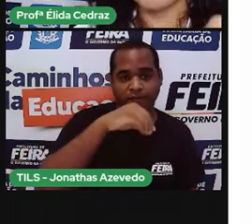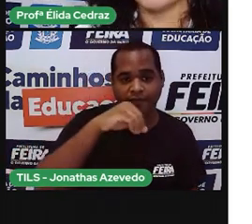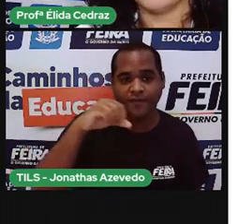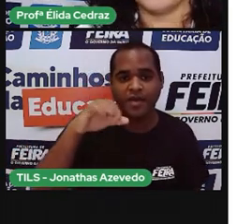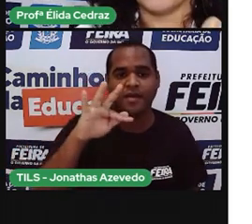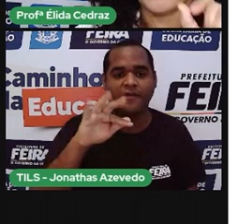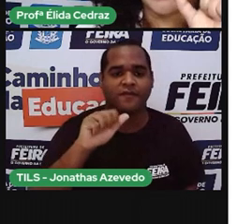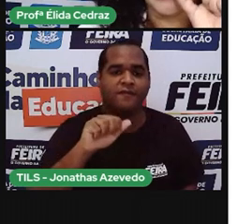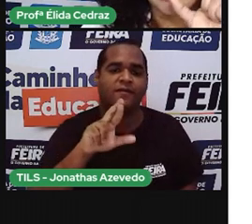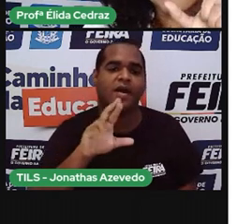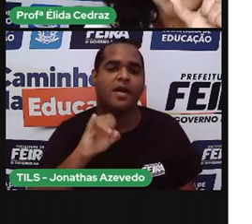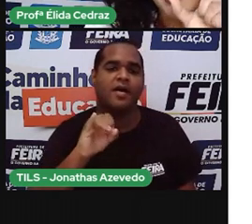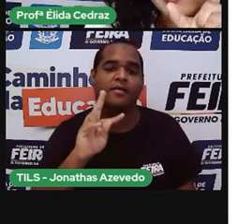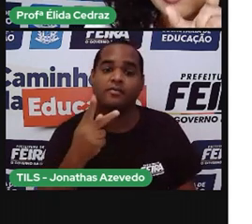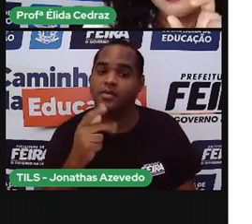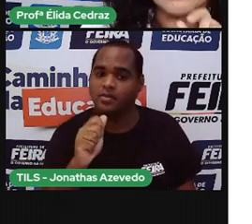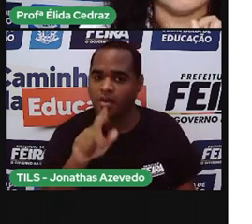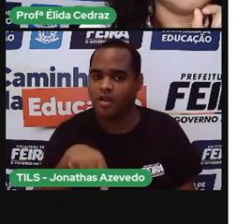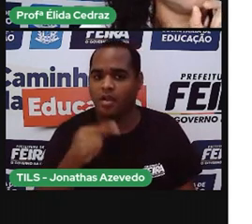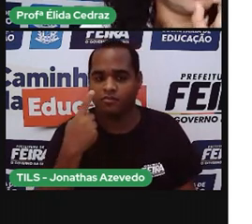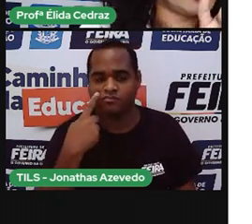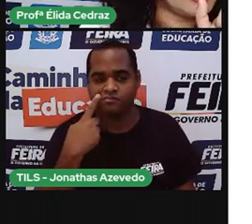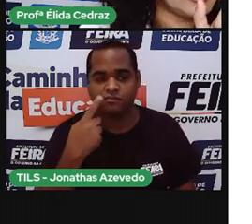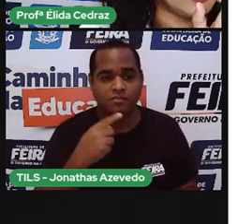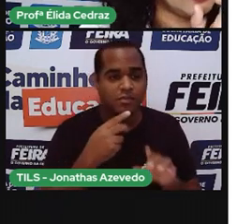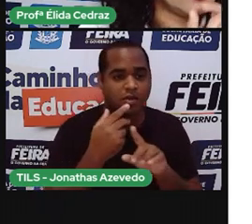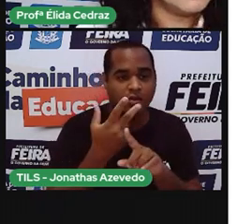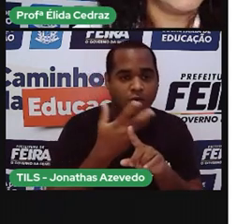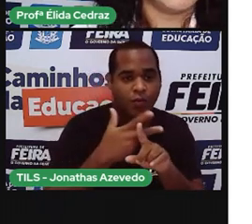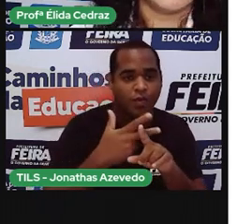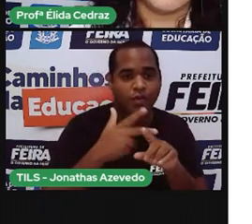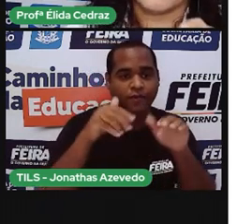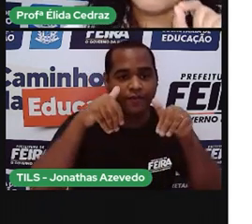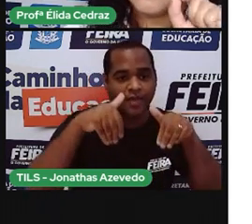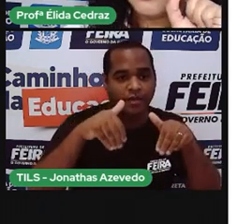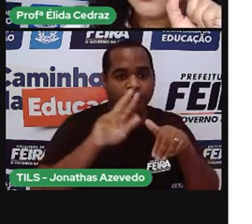Farinha, farinha. Pronto. A farinha ali,